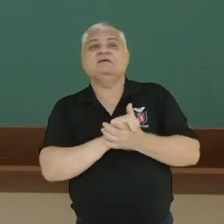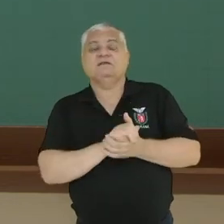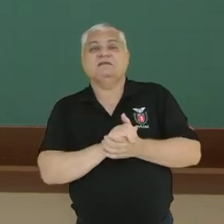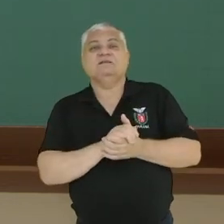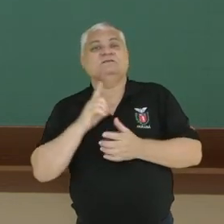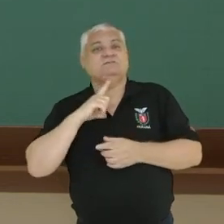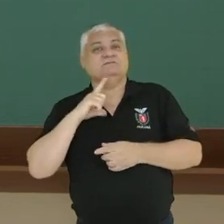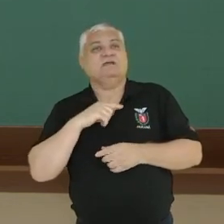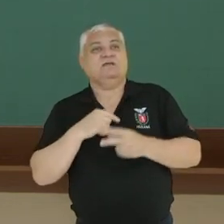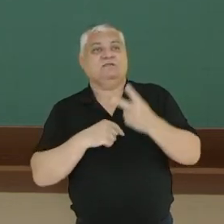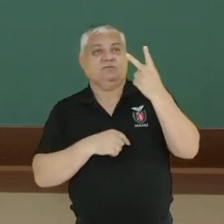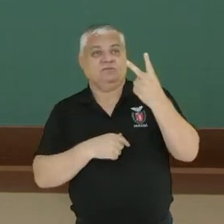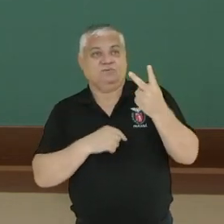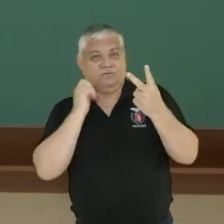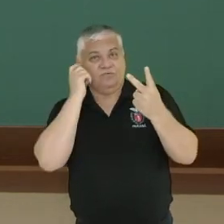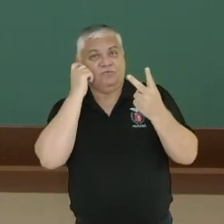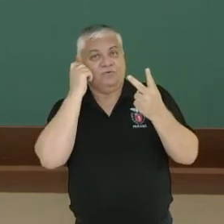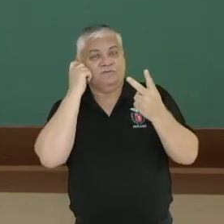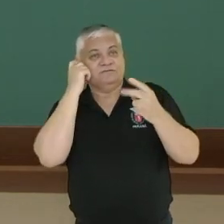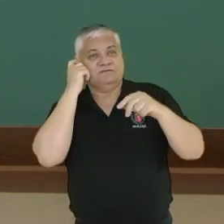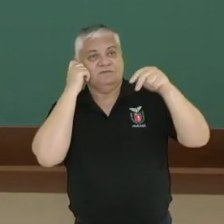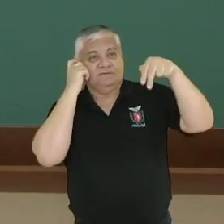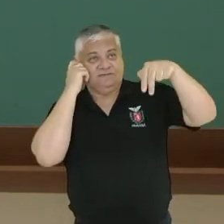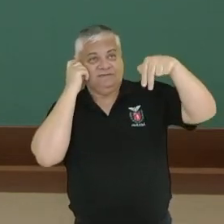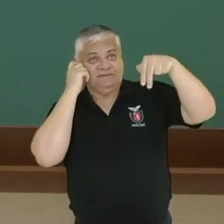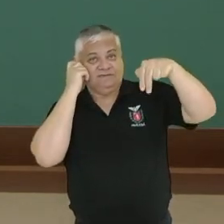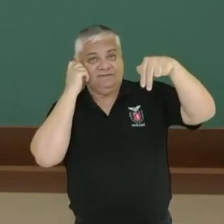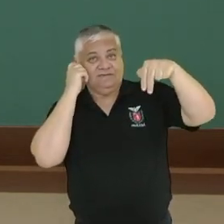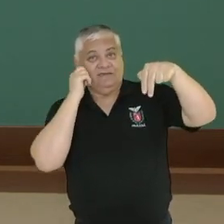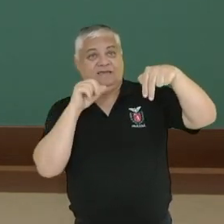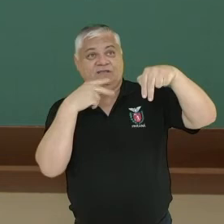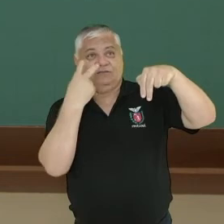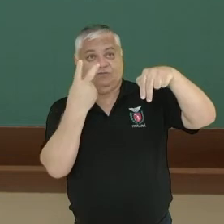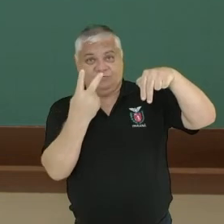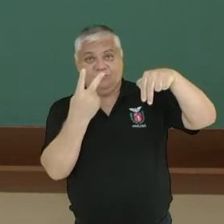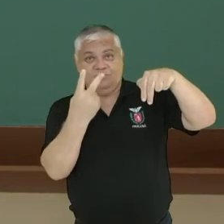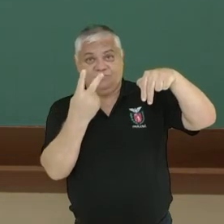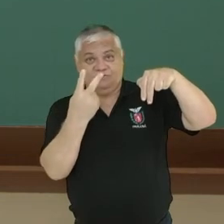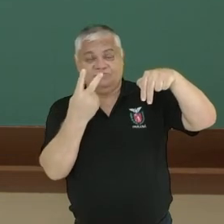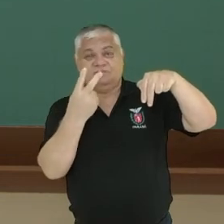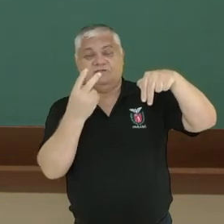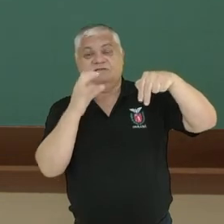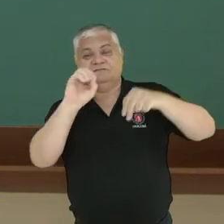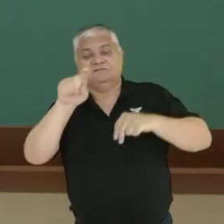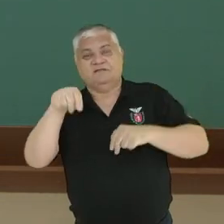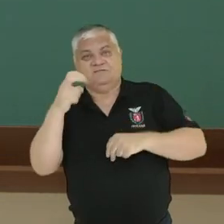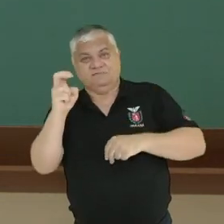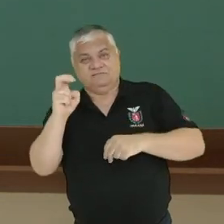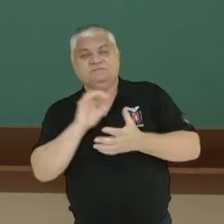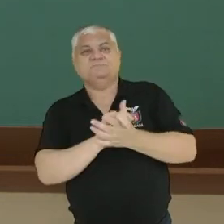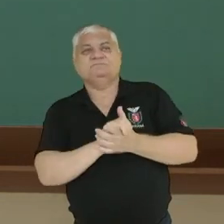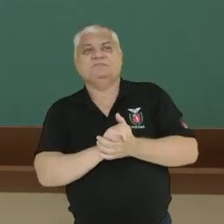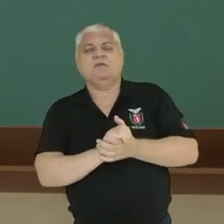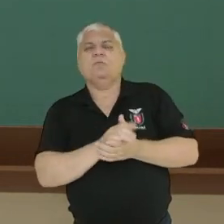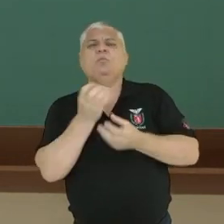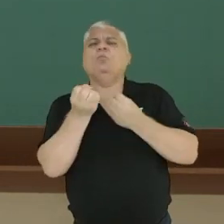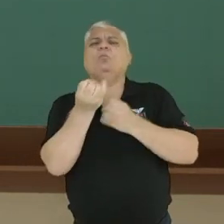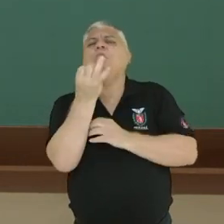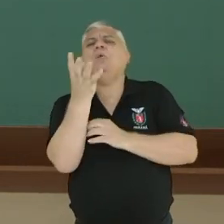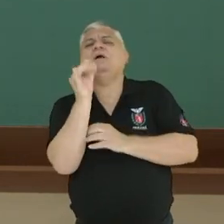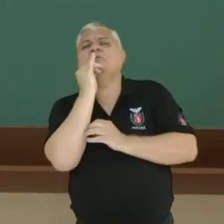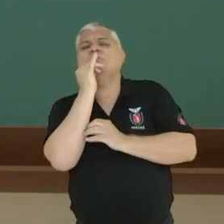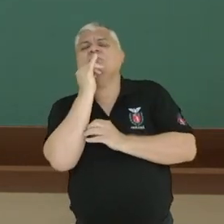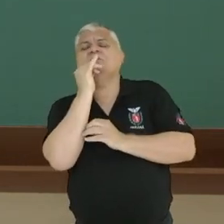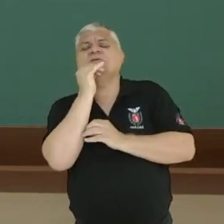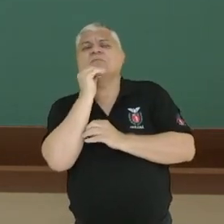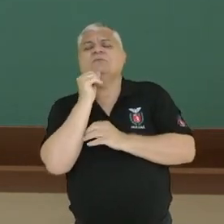tinha 2, né, mas a quantidade de álcool no sangue dele é expressa por essa fórmula. Então, nós queremos saber quando que ele vai estar em